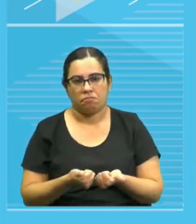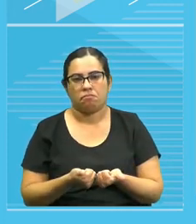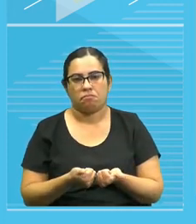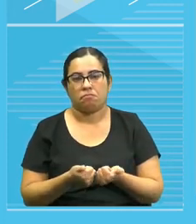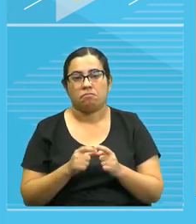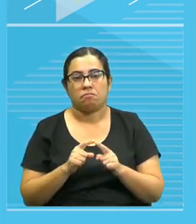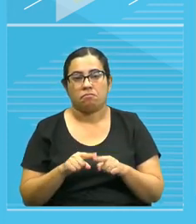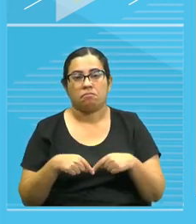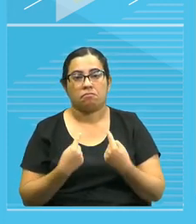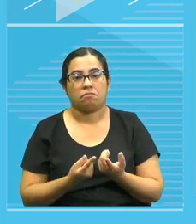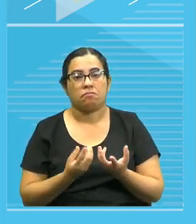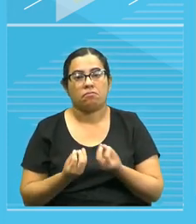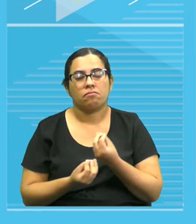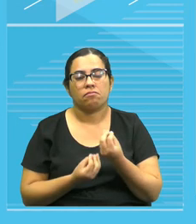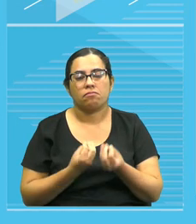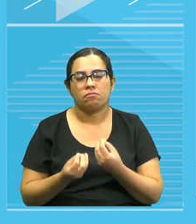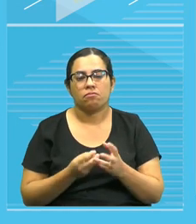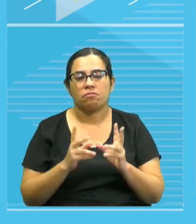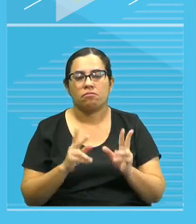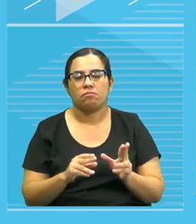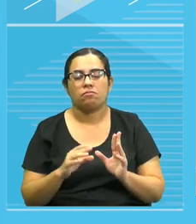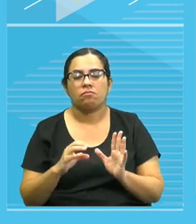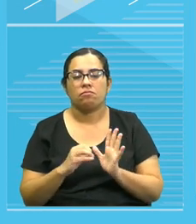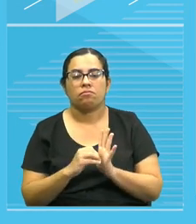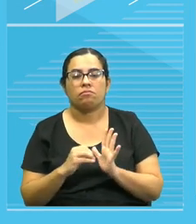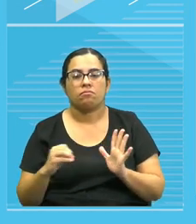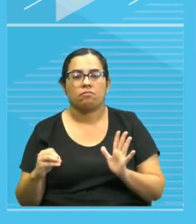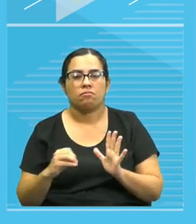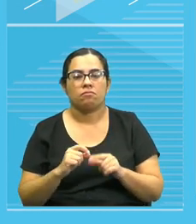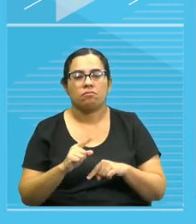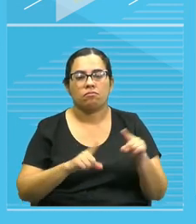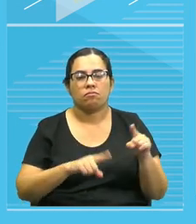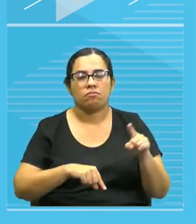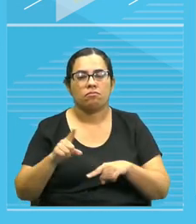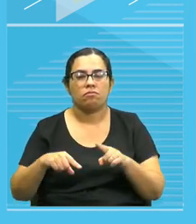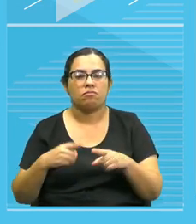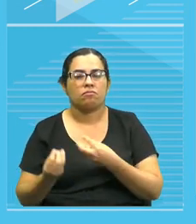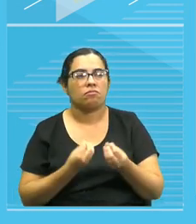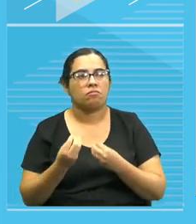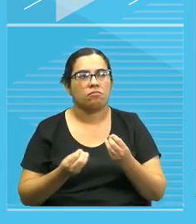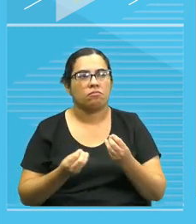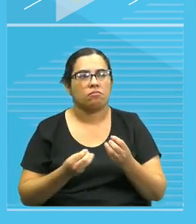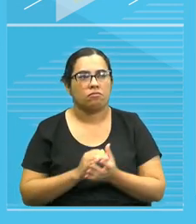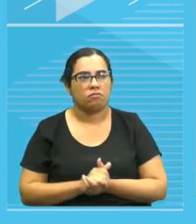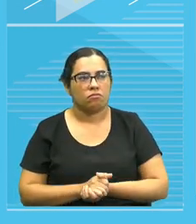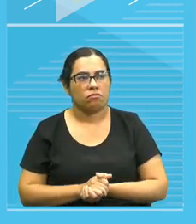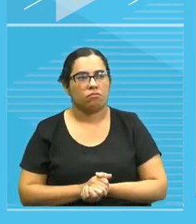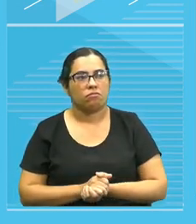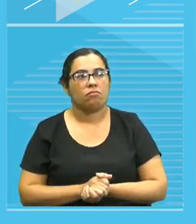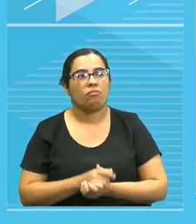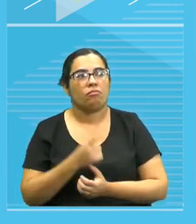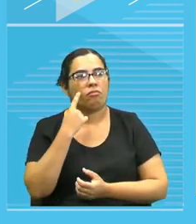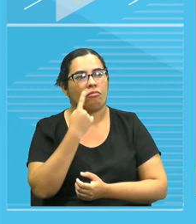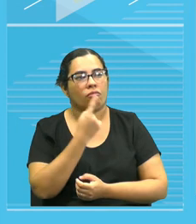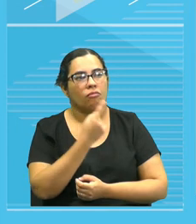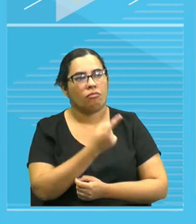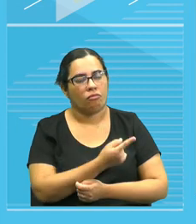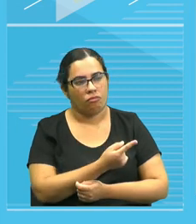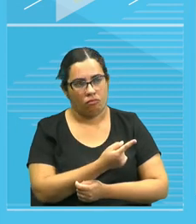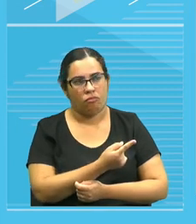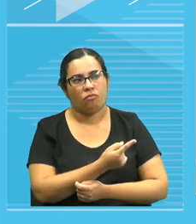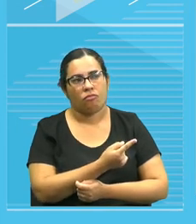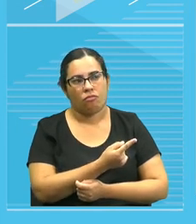como a entalpia é igual a zero na hora que você joga na fórmula a variação da entalpia como é que é o delta h é igual